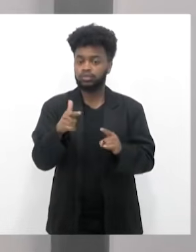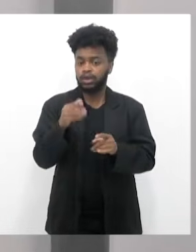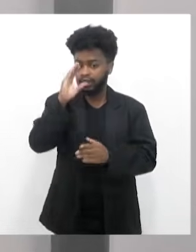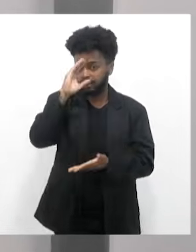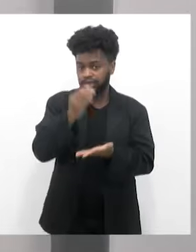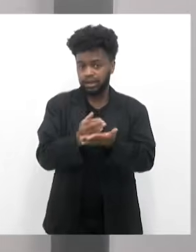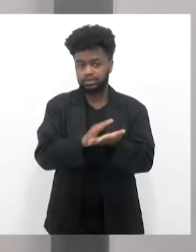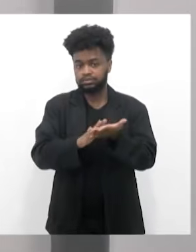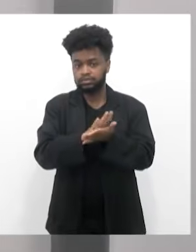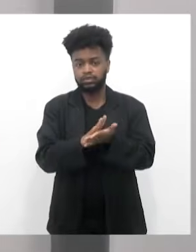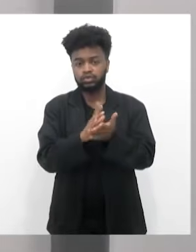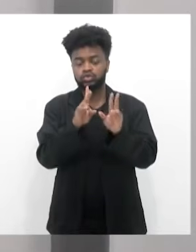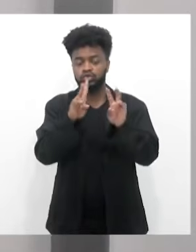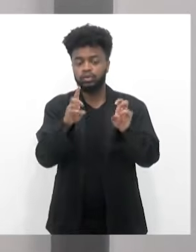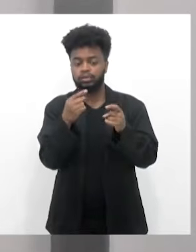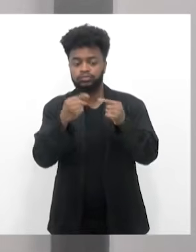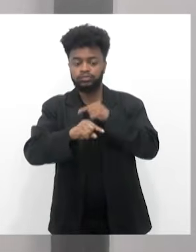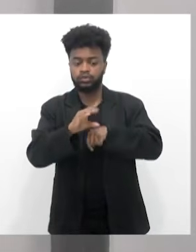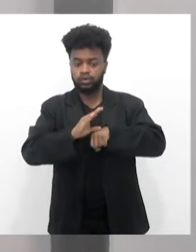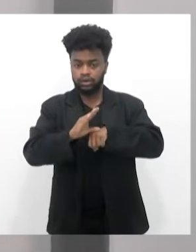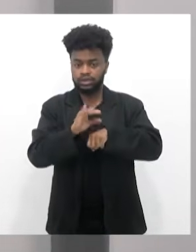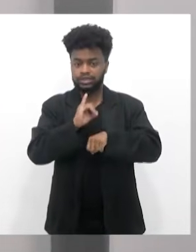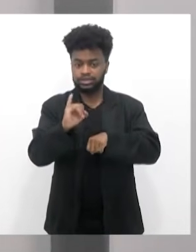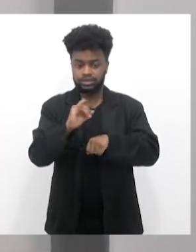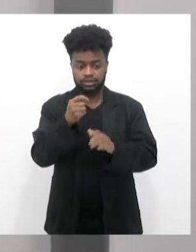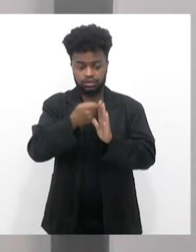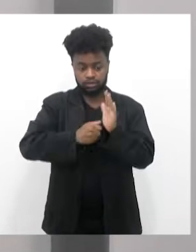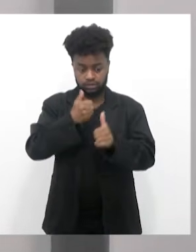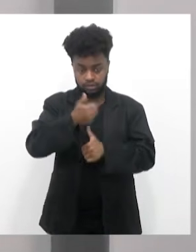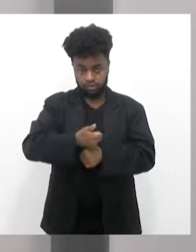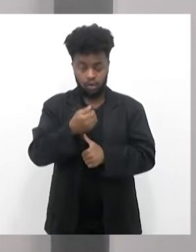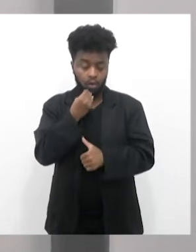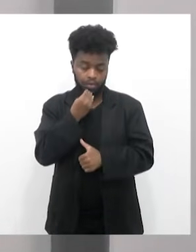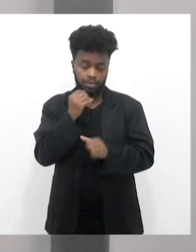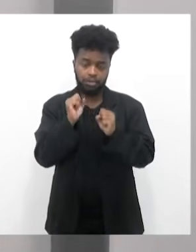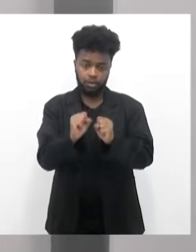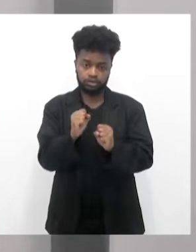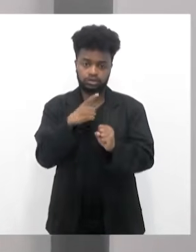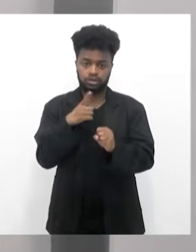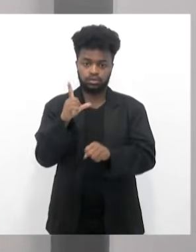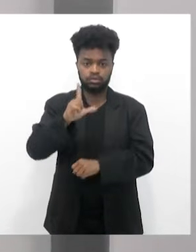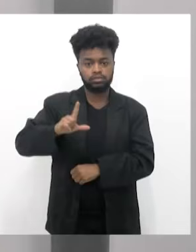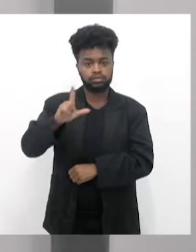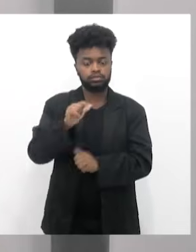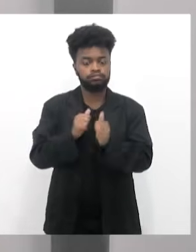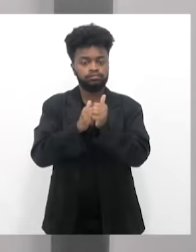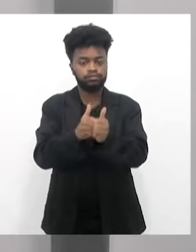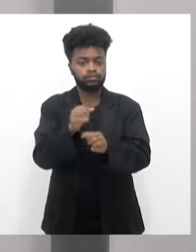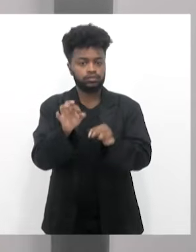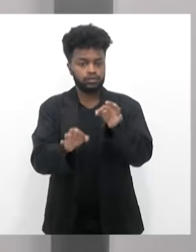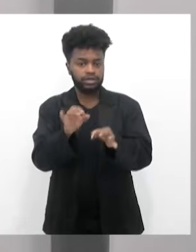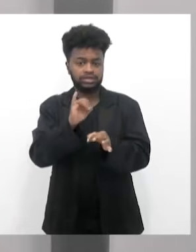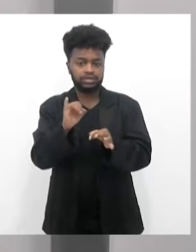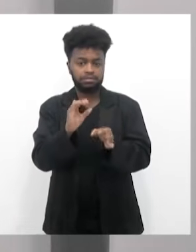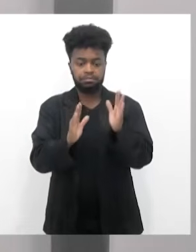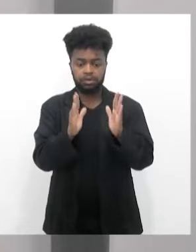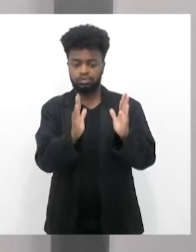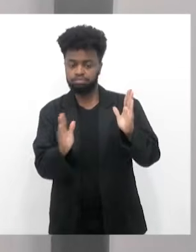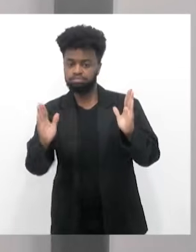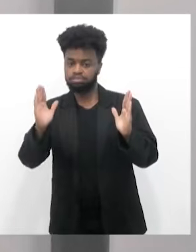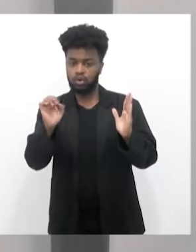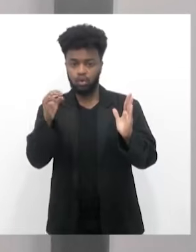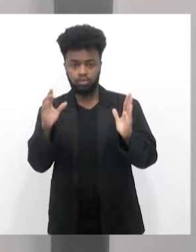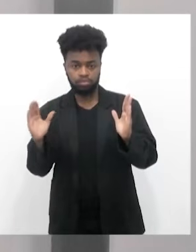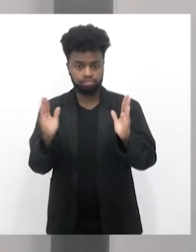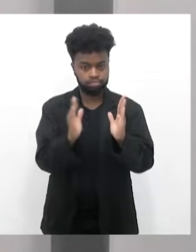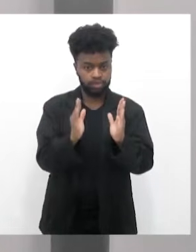inconstitucionalidade em qualquer dispositivo apresentado no substitutivo. Pode haver, sim, lógica jurídica no sentido de determinar um prazo maior ou menor,